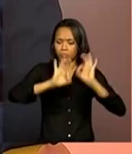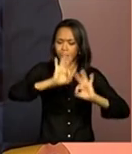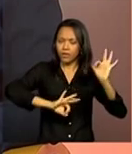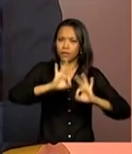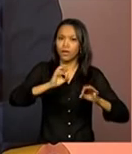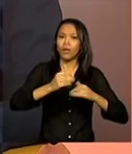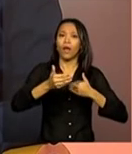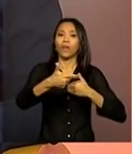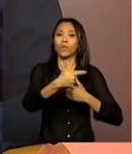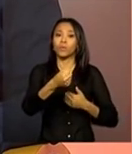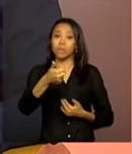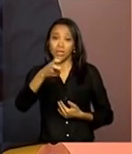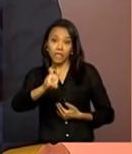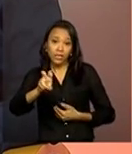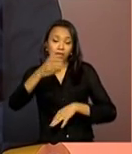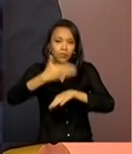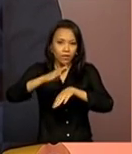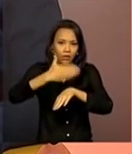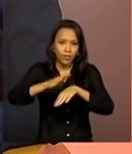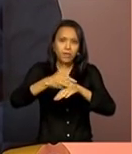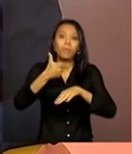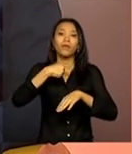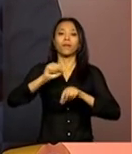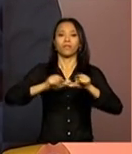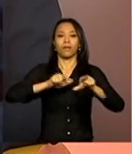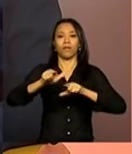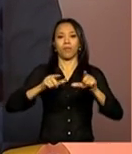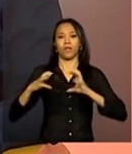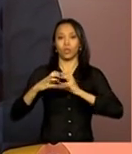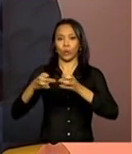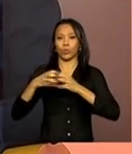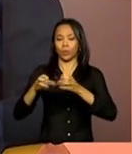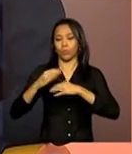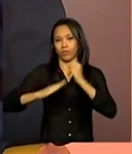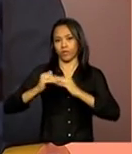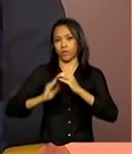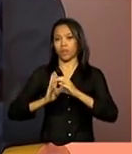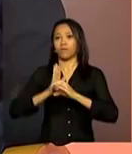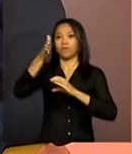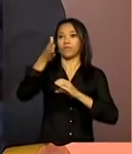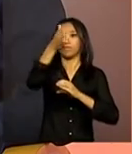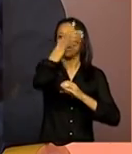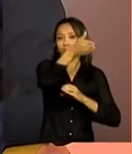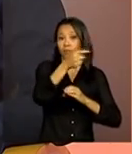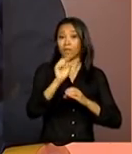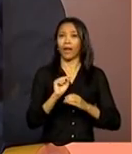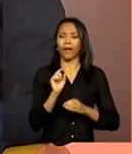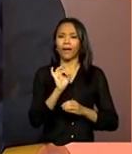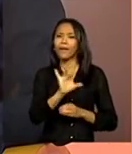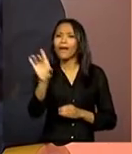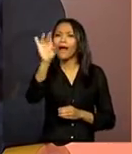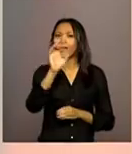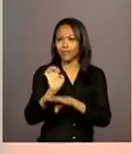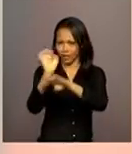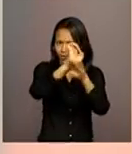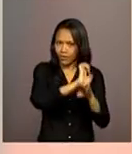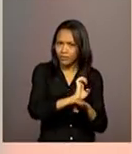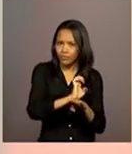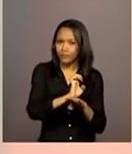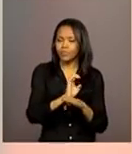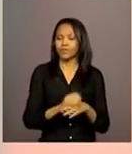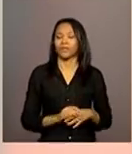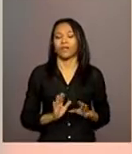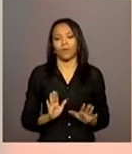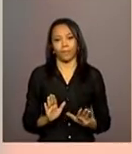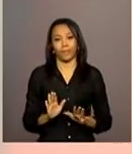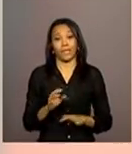algum tipo de capacitação para as equipes volantes dos Cras nos Estados olha as capacitações com